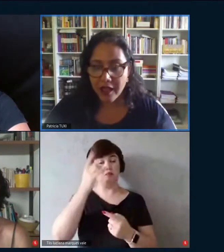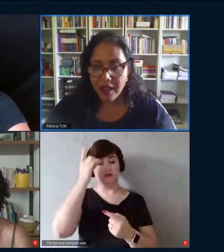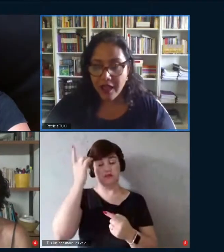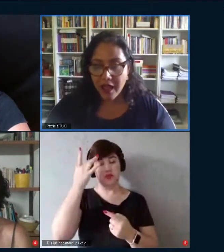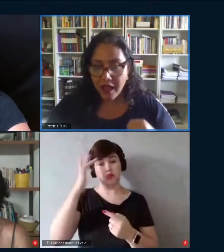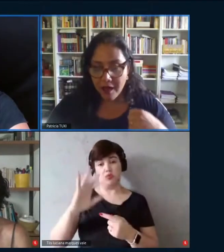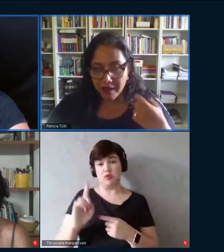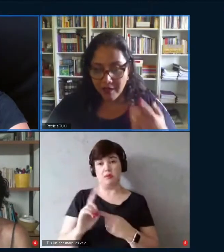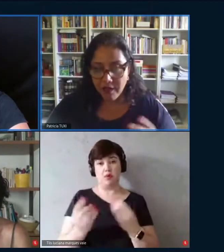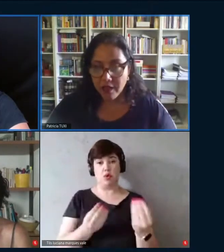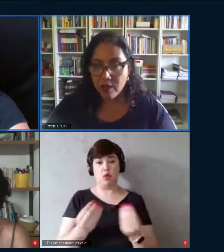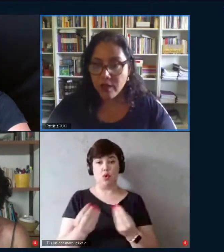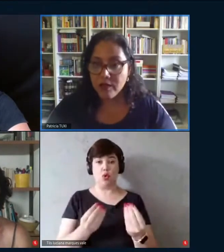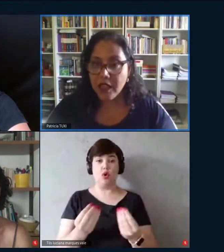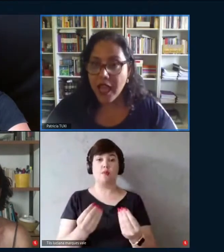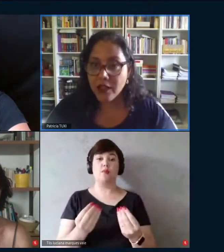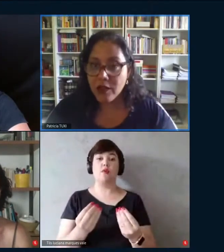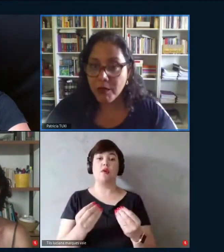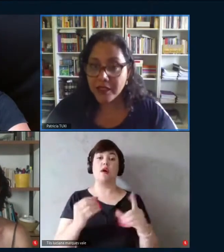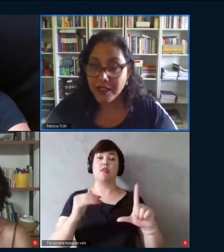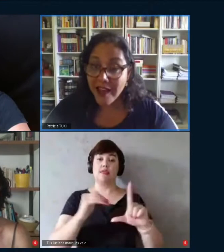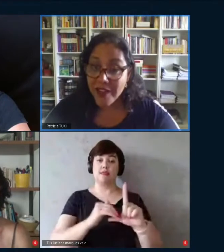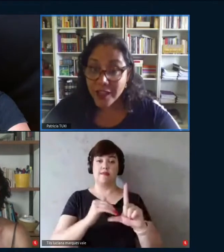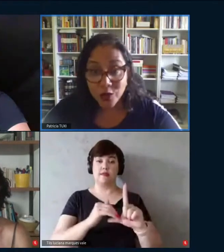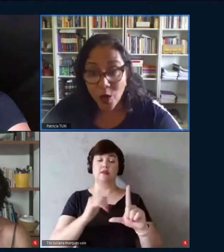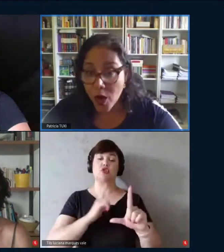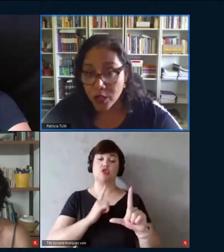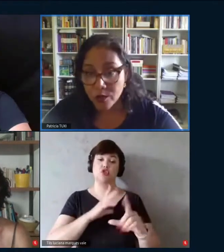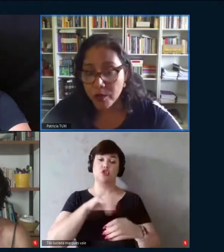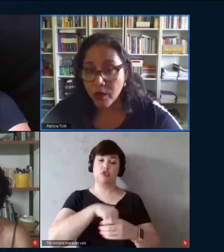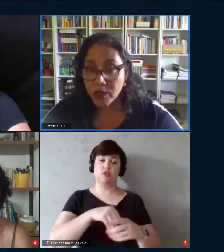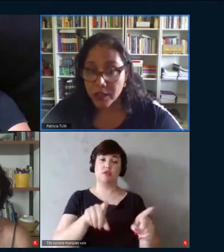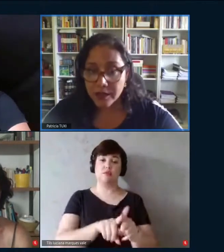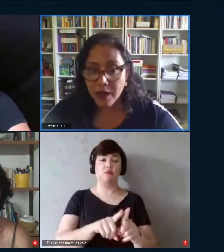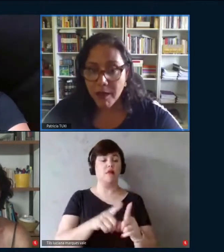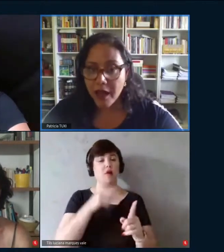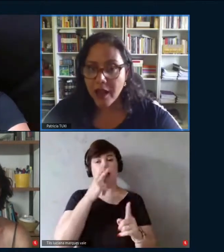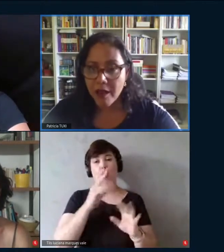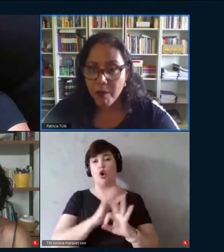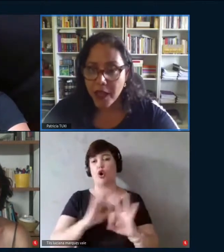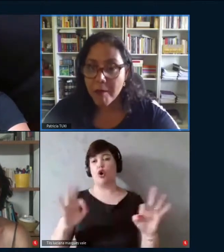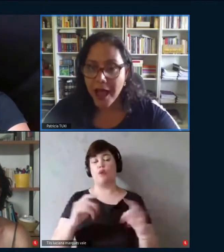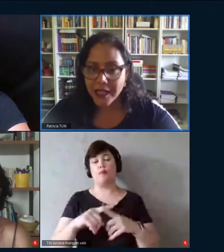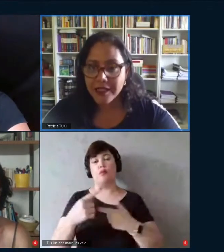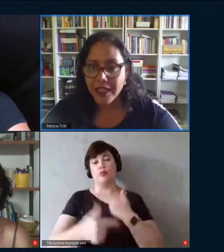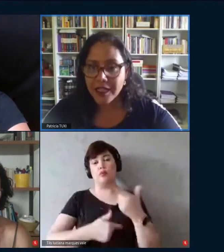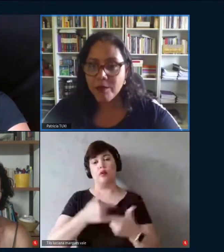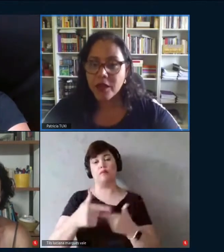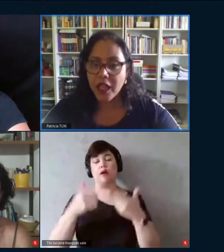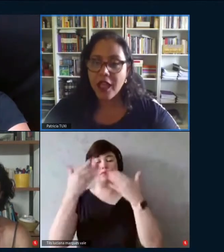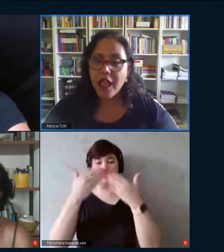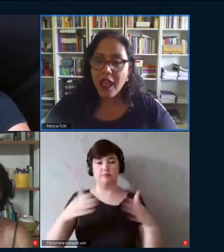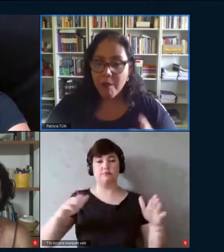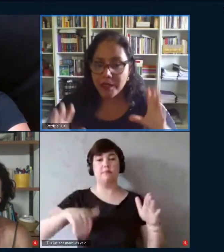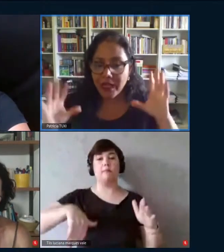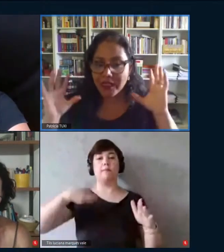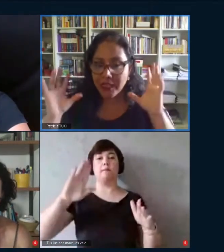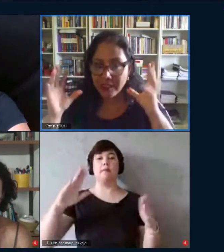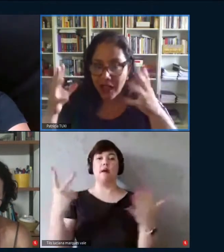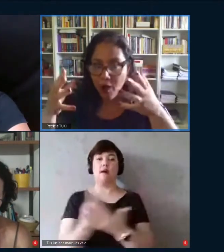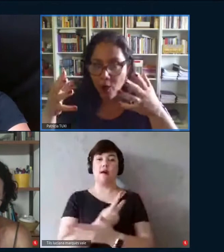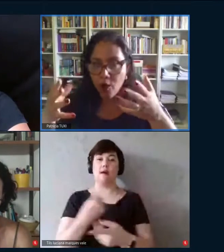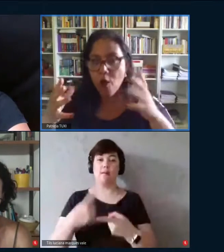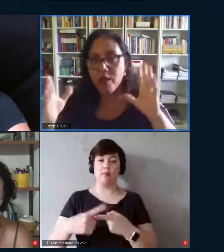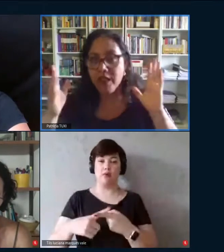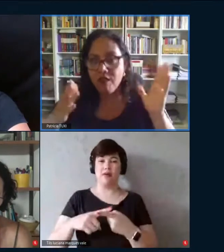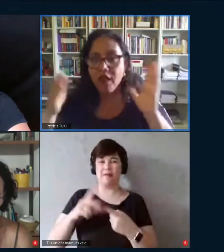que a TV Senado também estava, e acho ótimo, porque eu acho que esse trabalho ele amplia mais ainda, porque apesar